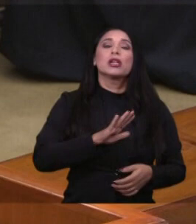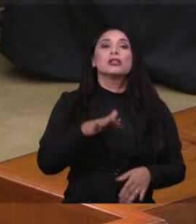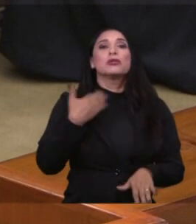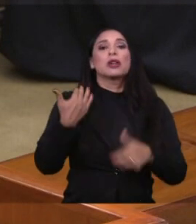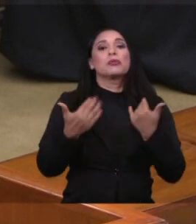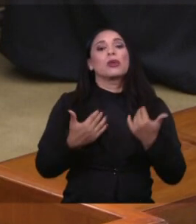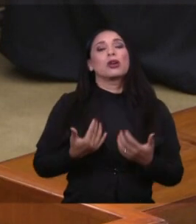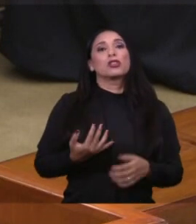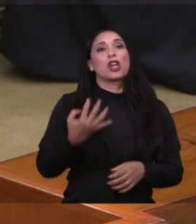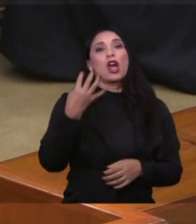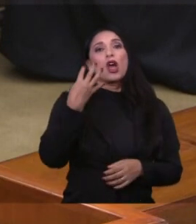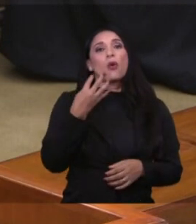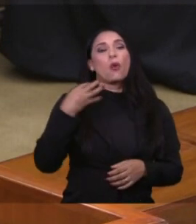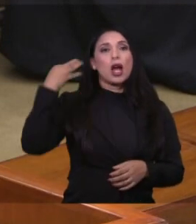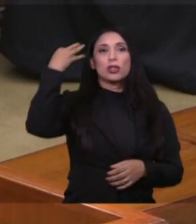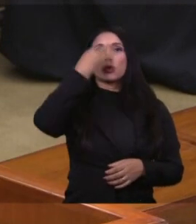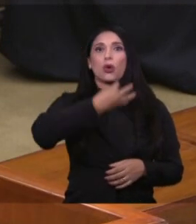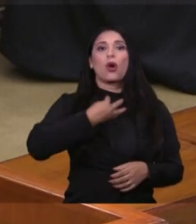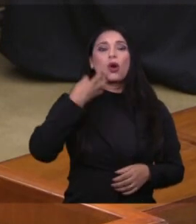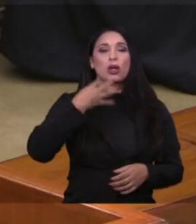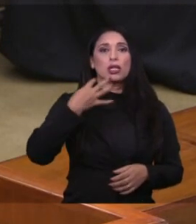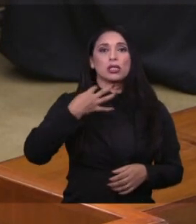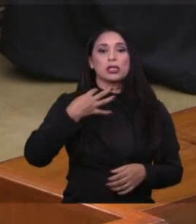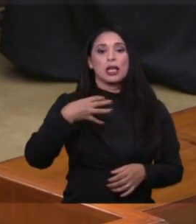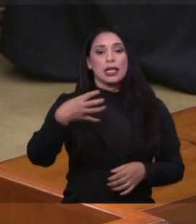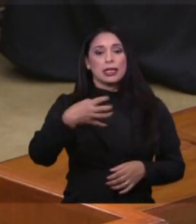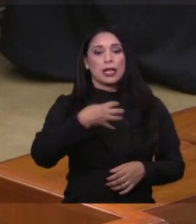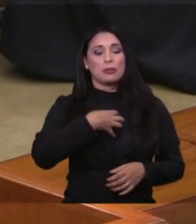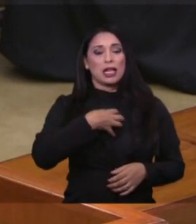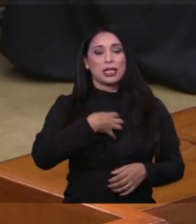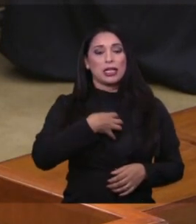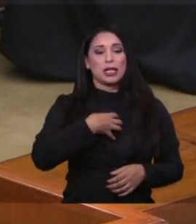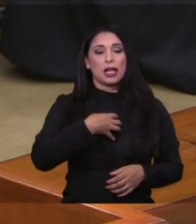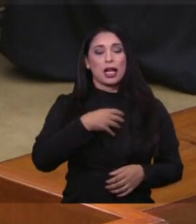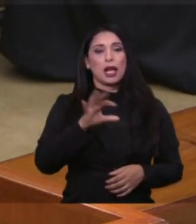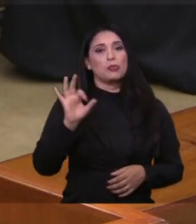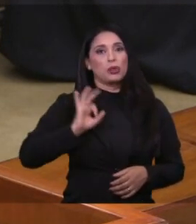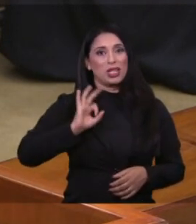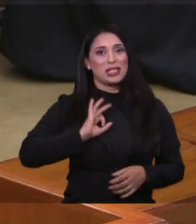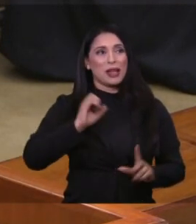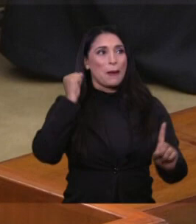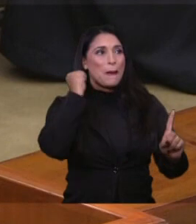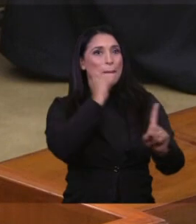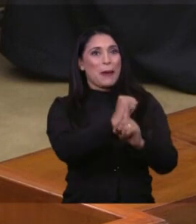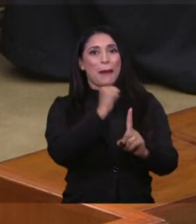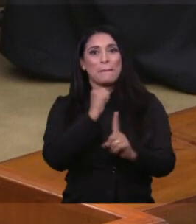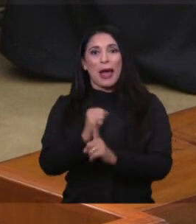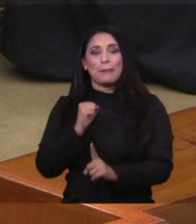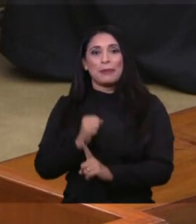A cada 4 horas, a polícia da Bahia mata um homem negro. Somos